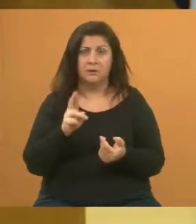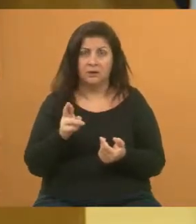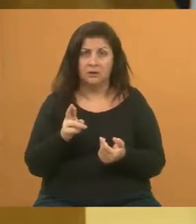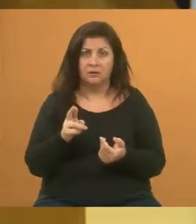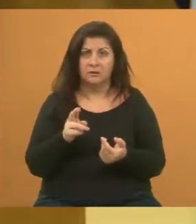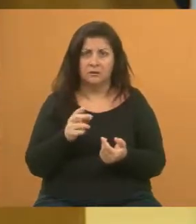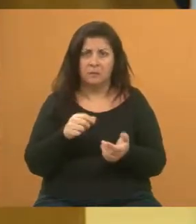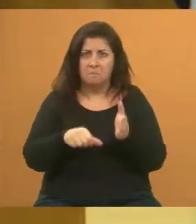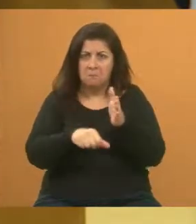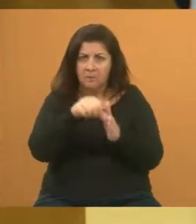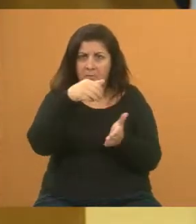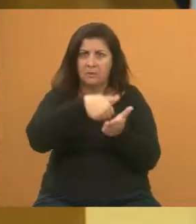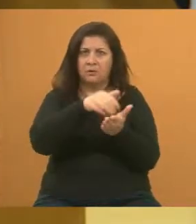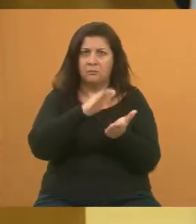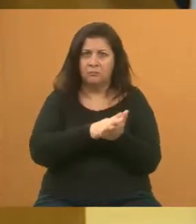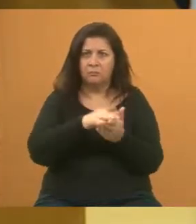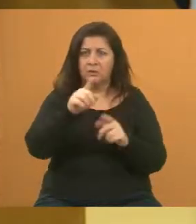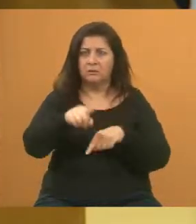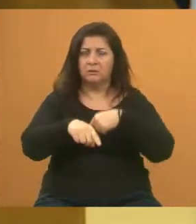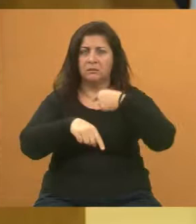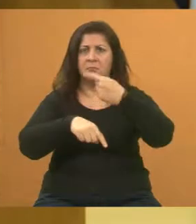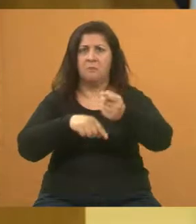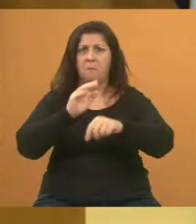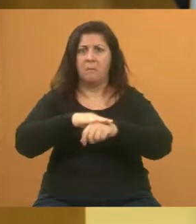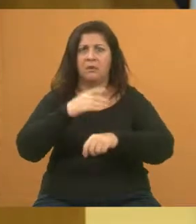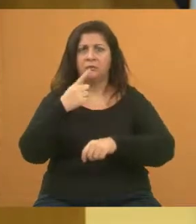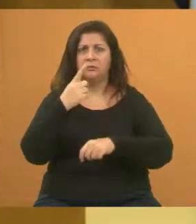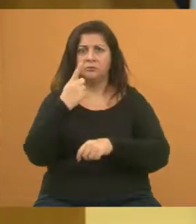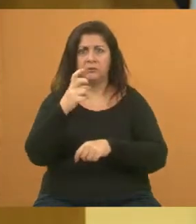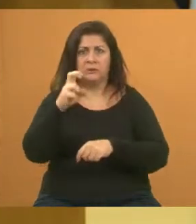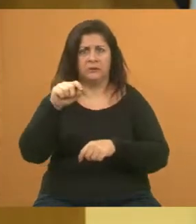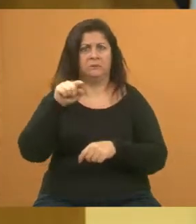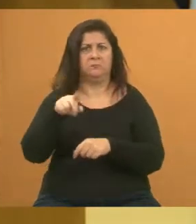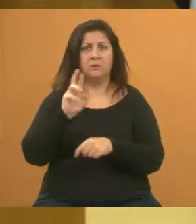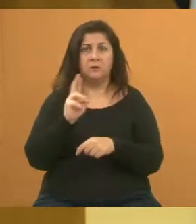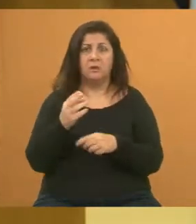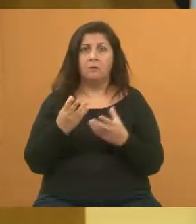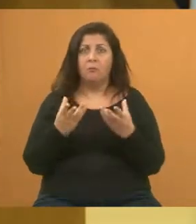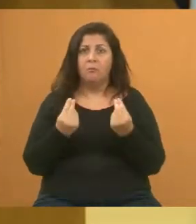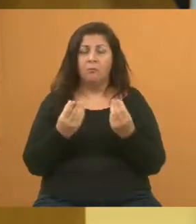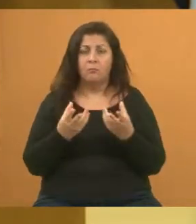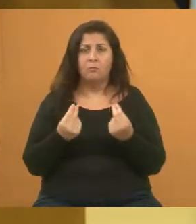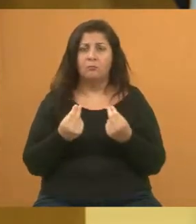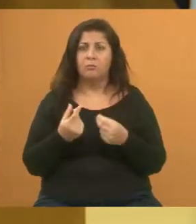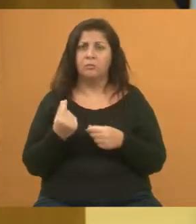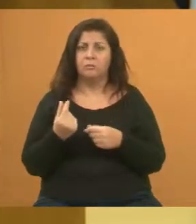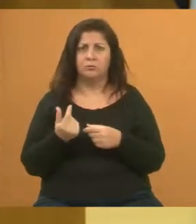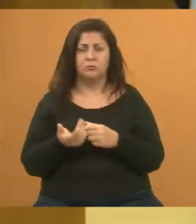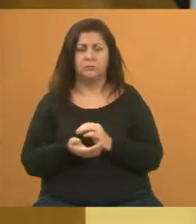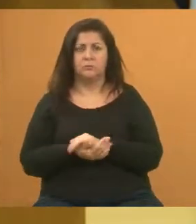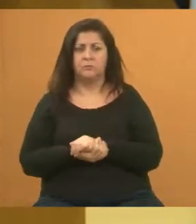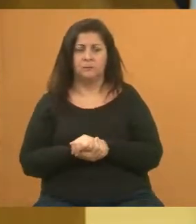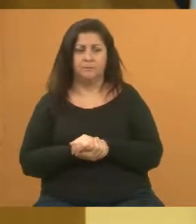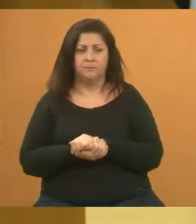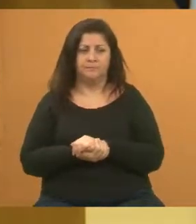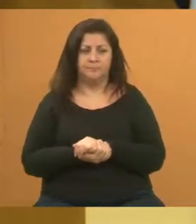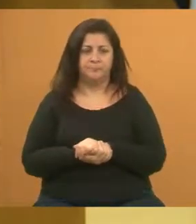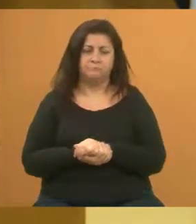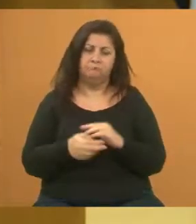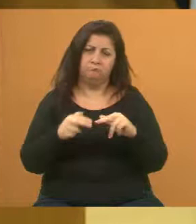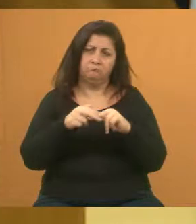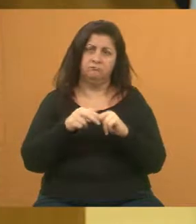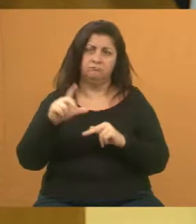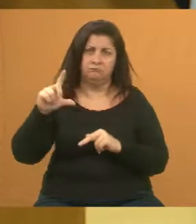na primeira e mais de 15 na segunda, eu achei que é um valor assim muito alto. Então por